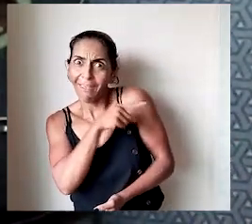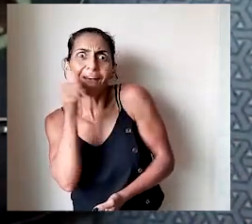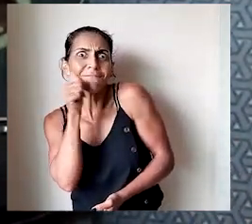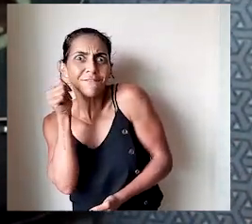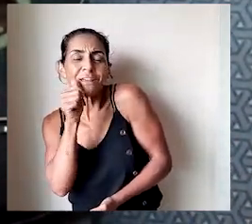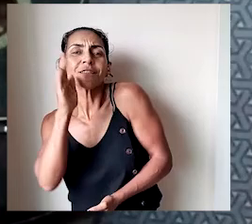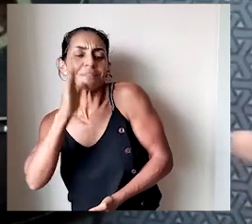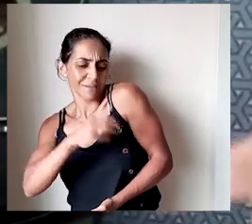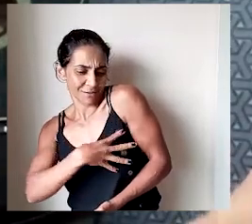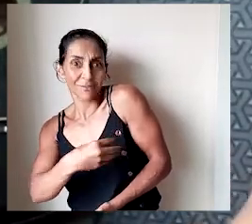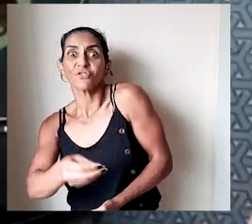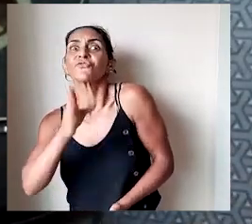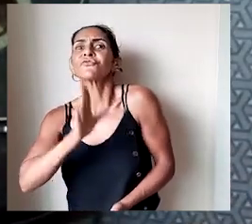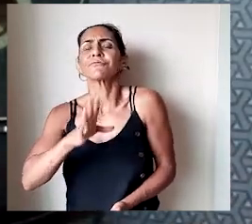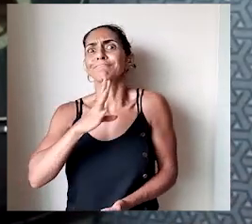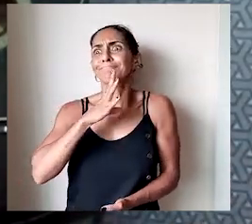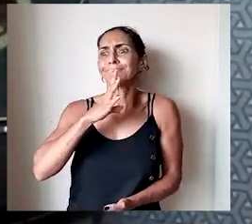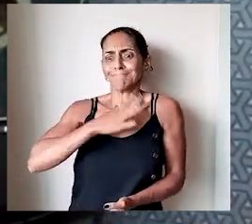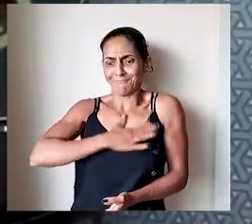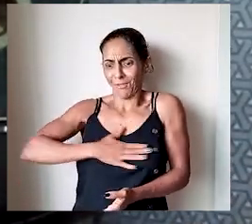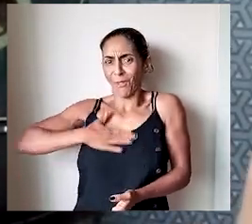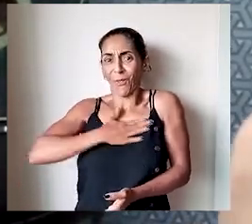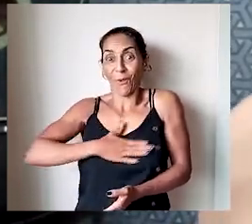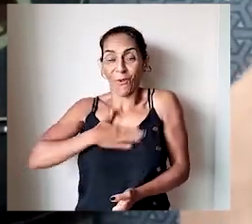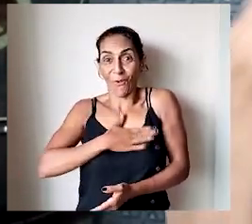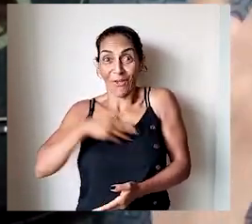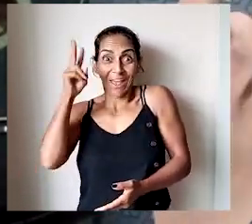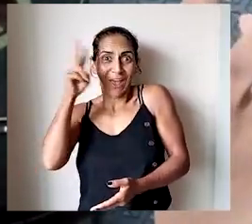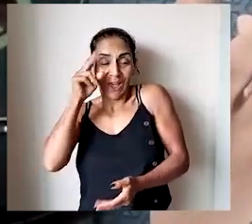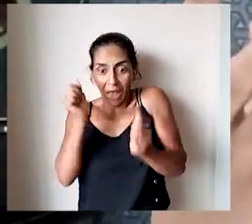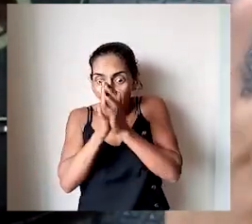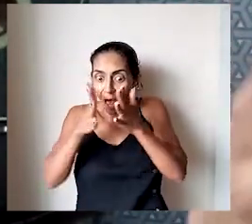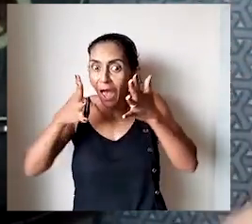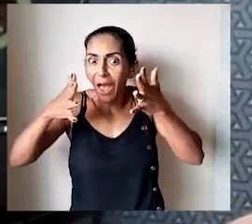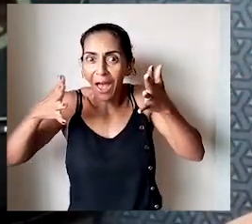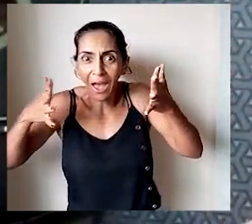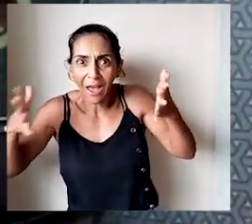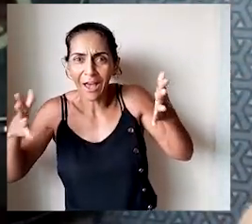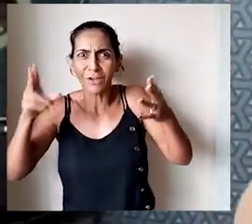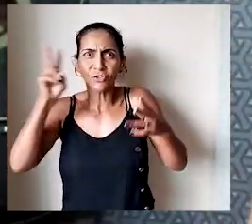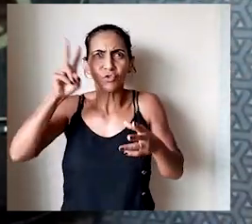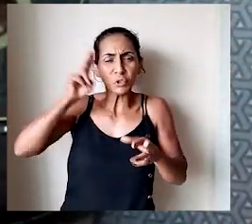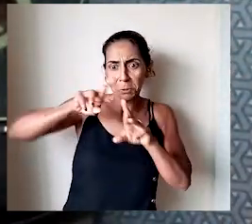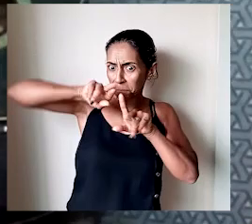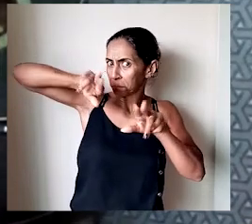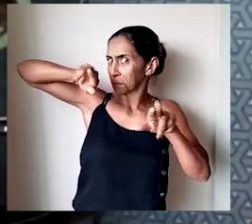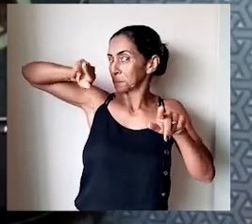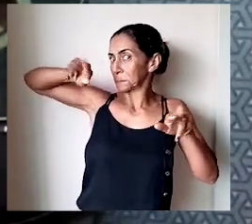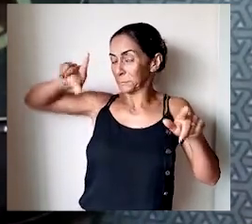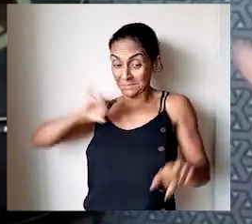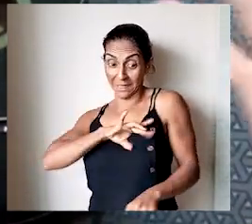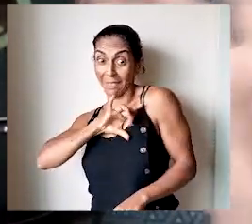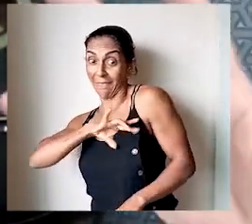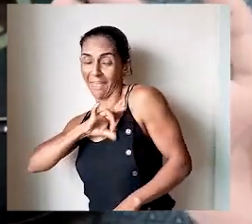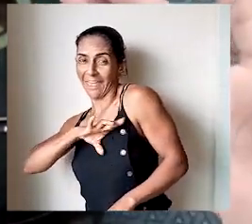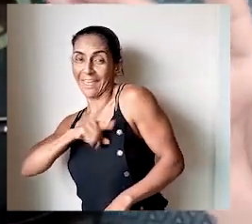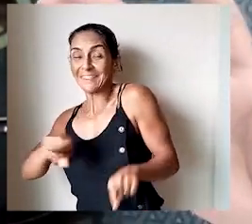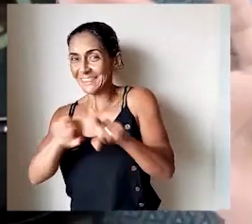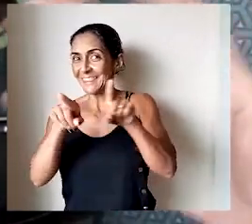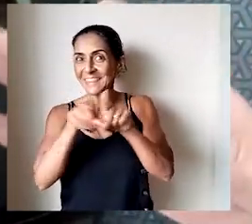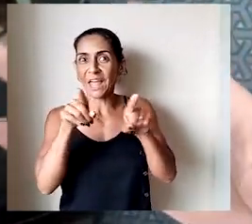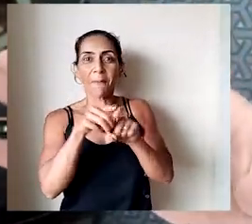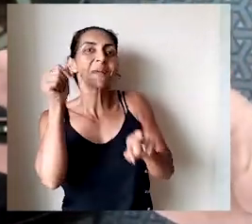do gênero, já gostava de histórias assustadoras, que tivesse muita coisa mística e também que tivesse história de